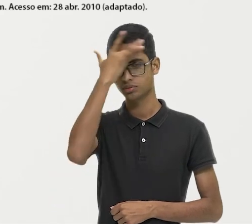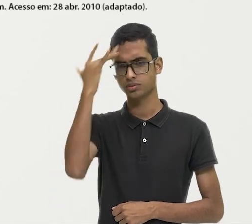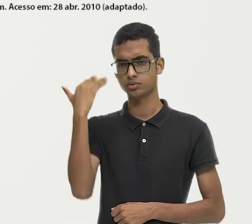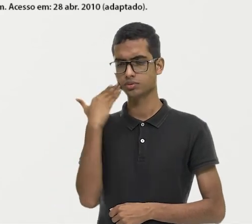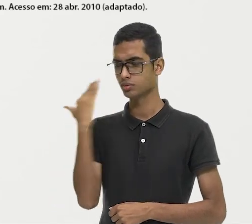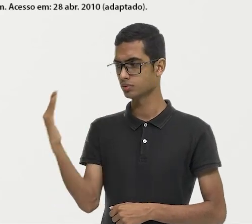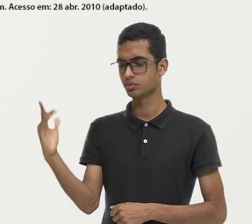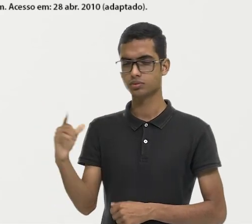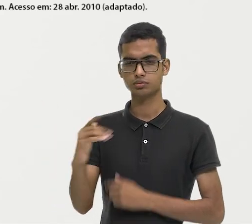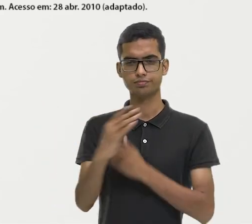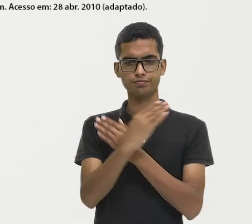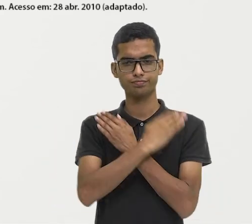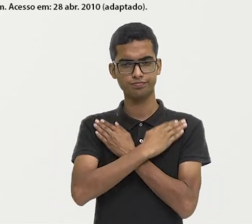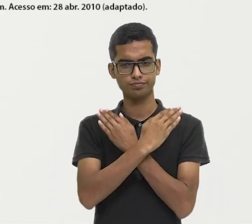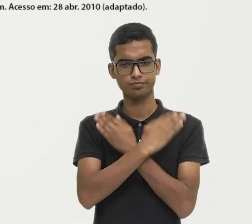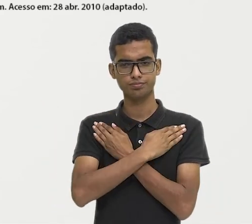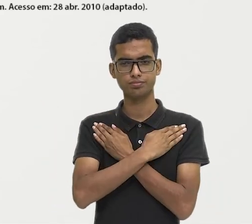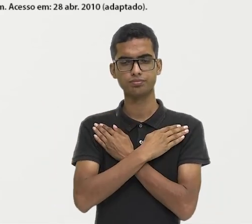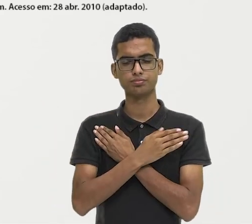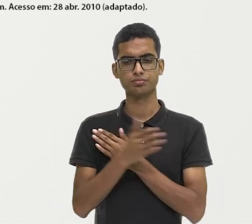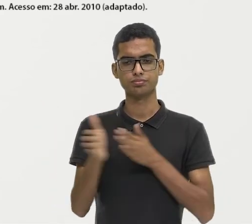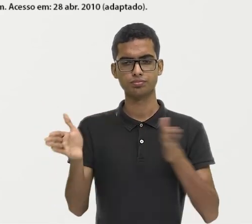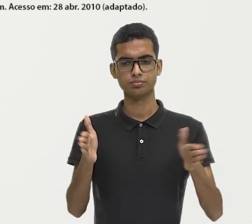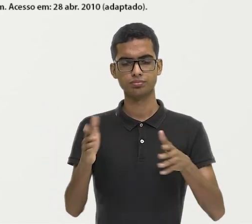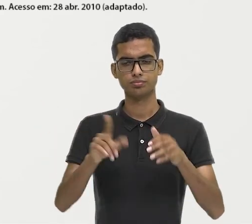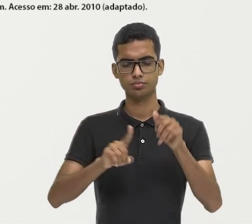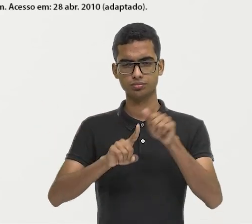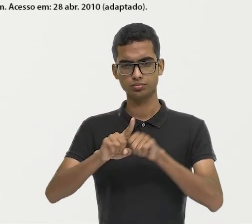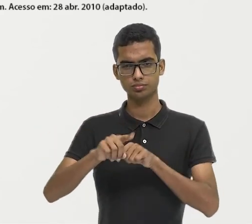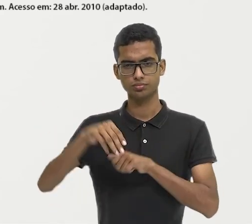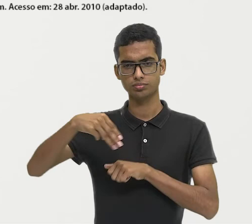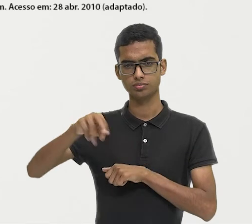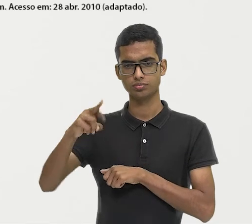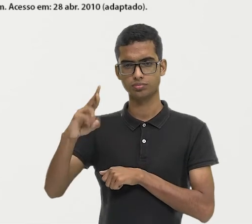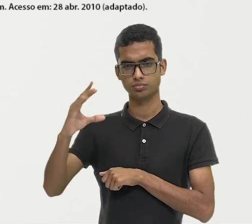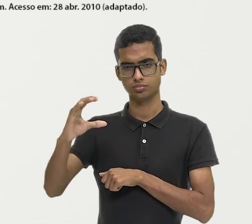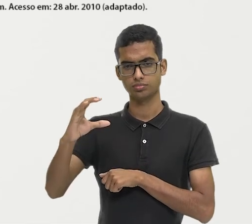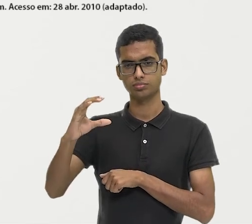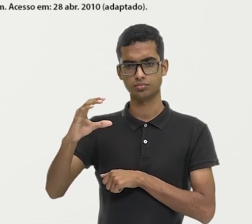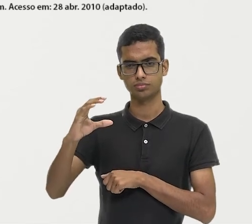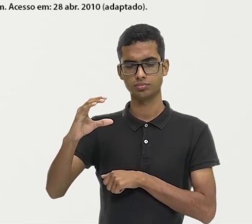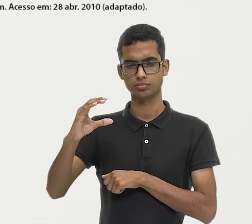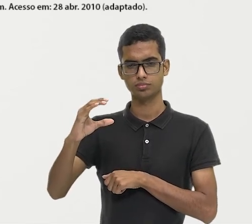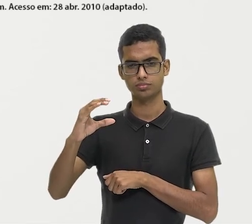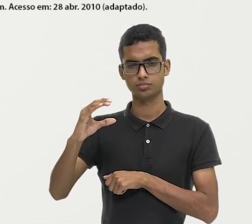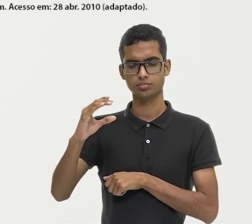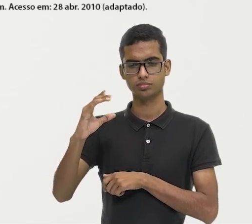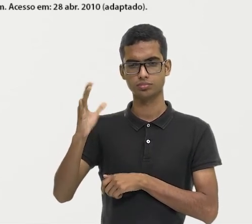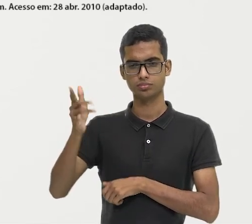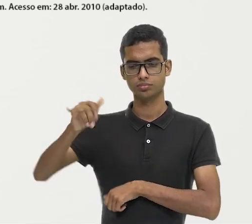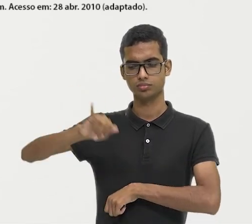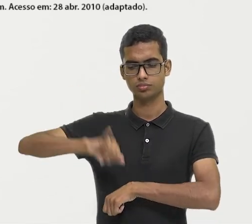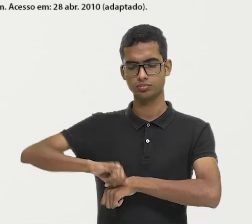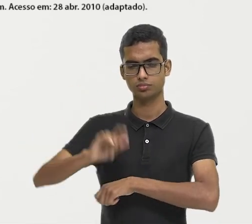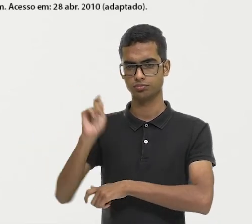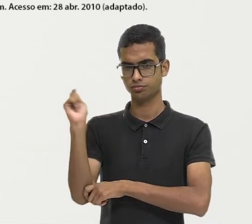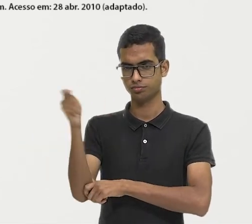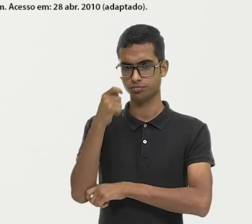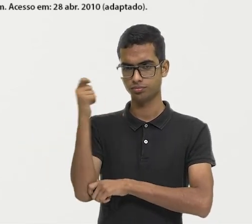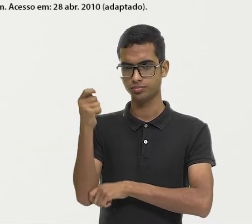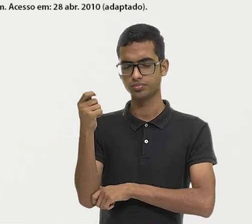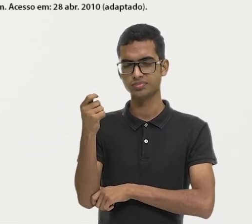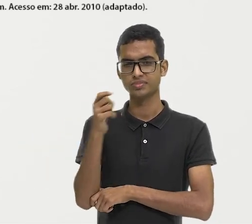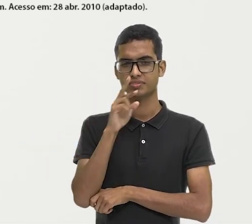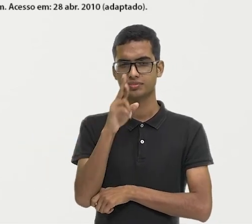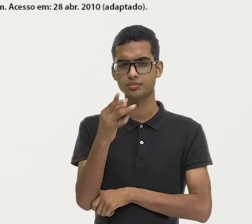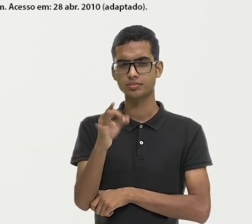24.500 pessoas desempregadas nesse mês de março em Porto Alegre. Automaticamente, a